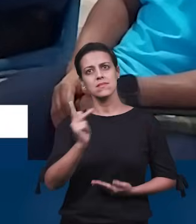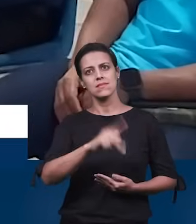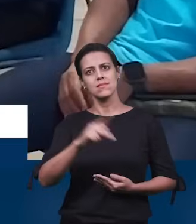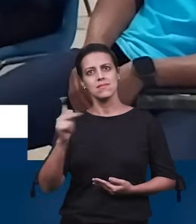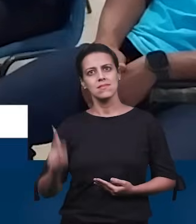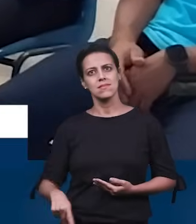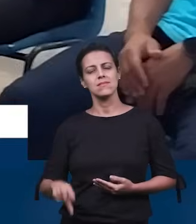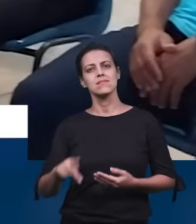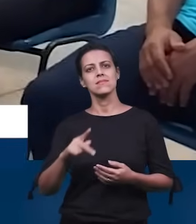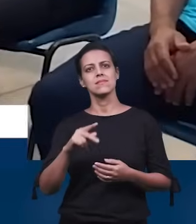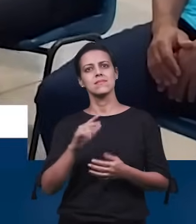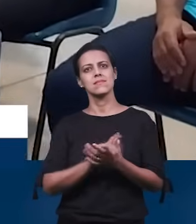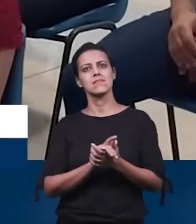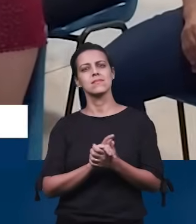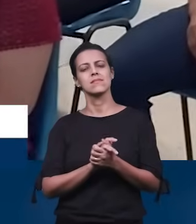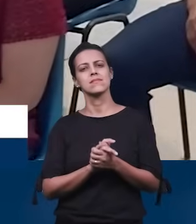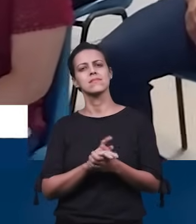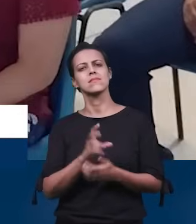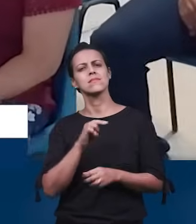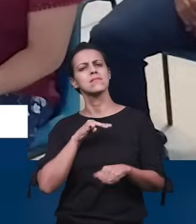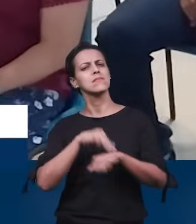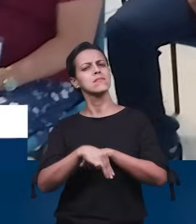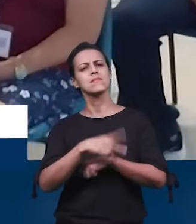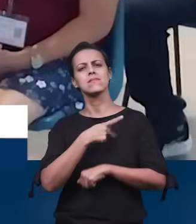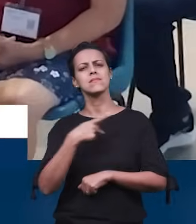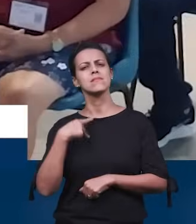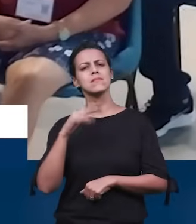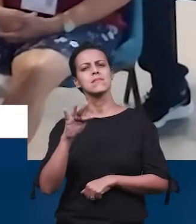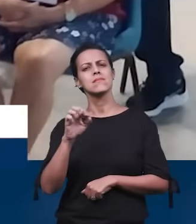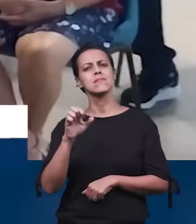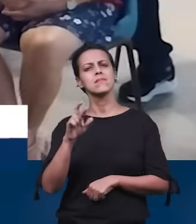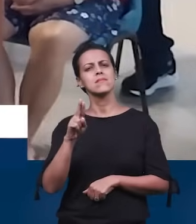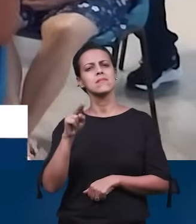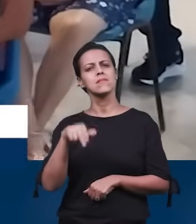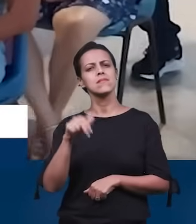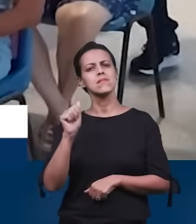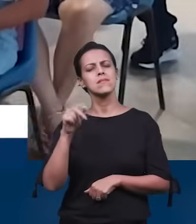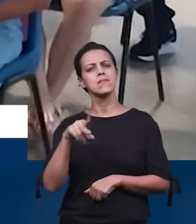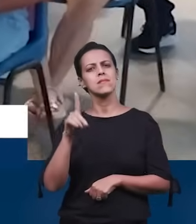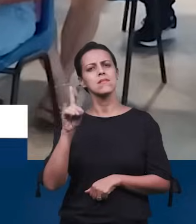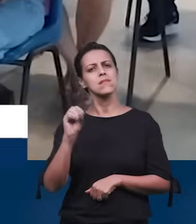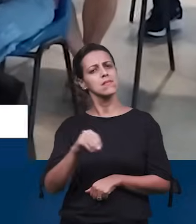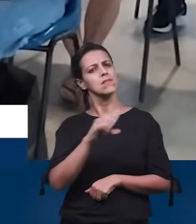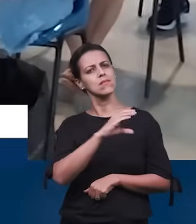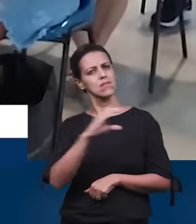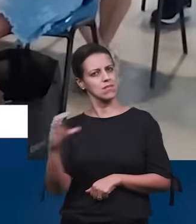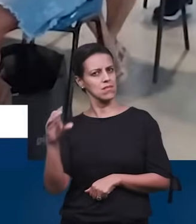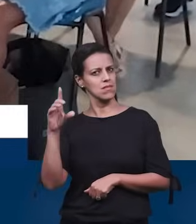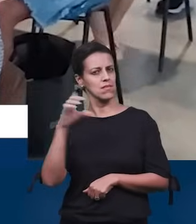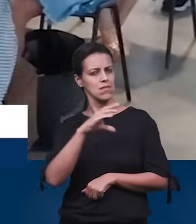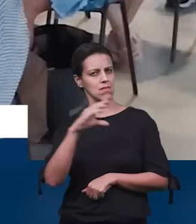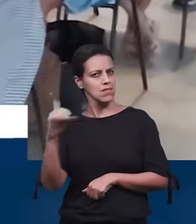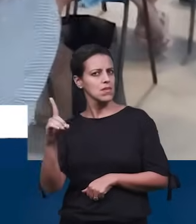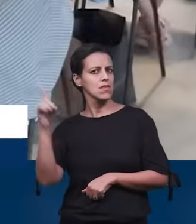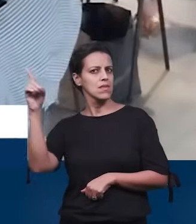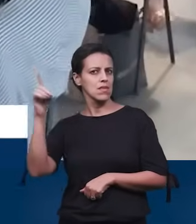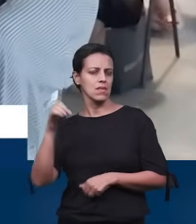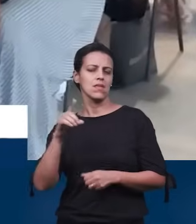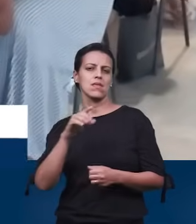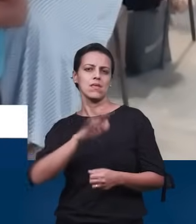Cunha, coordenador da região Salvador, muitas bênçãos foram alcançadas durante o evento